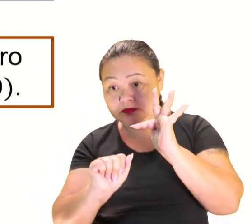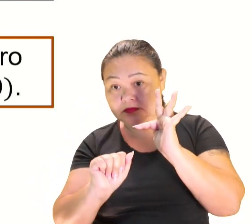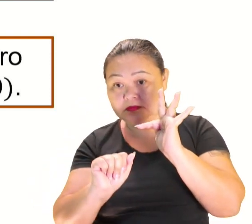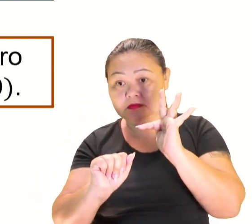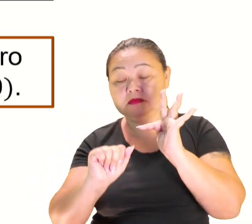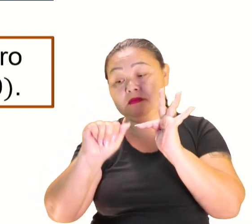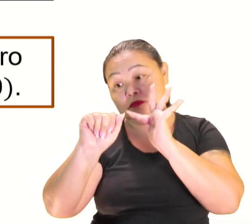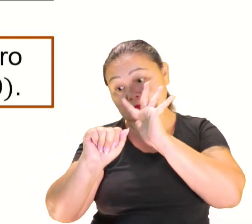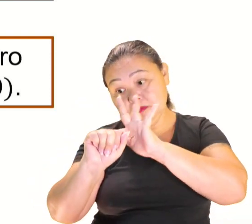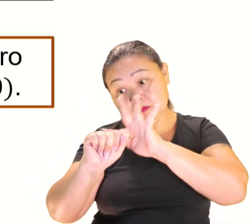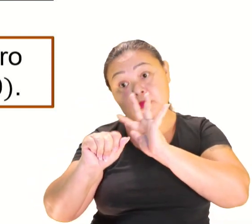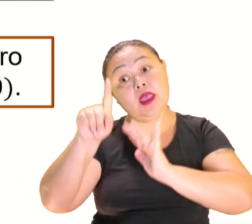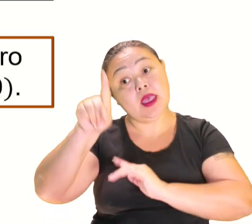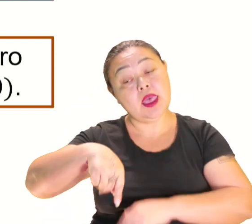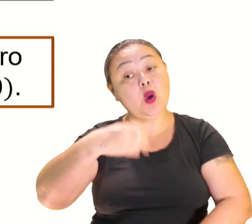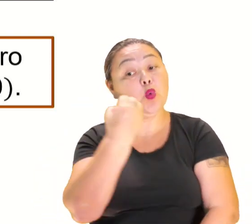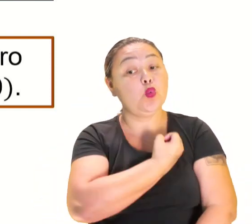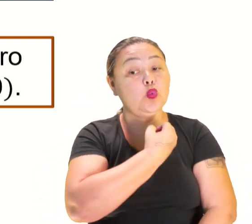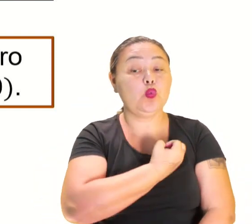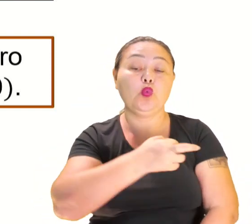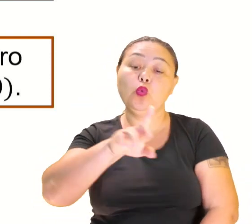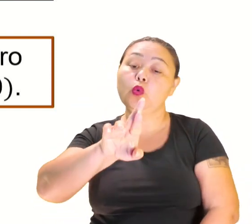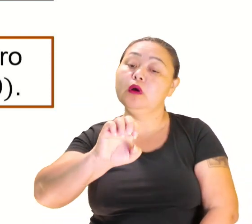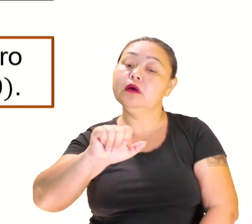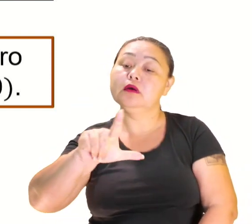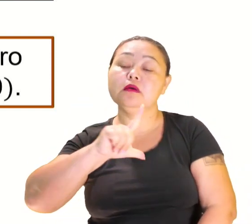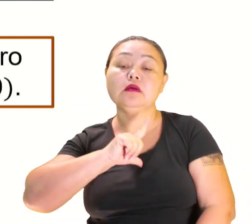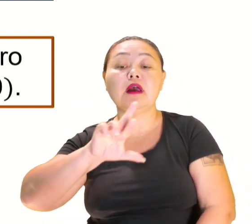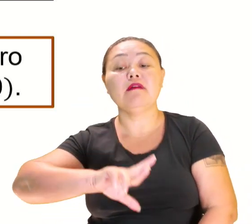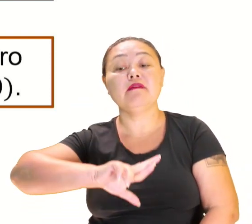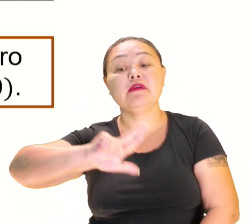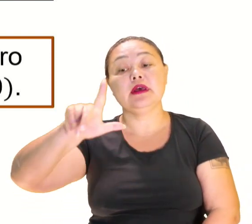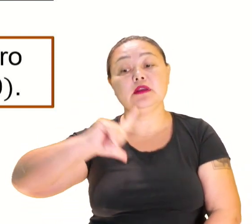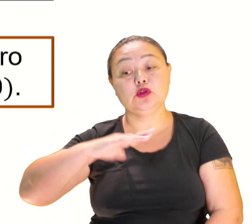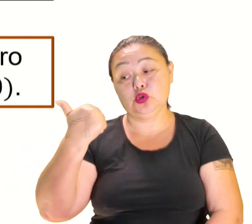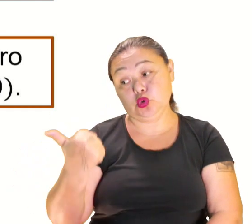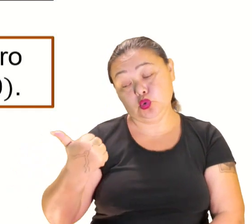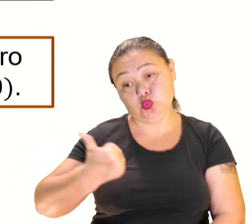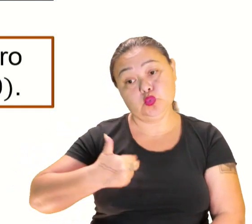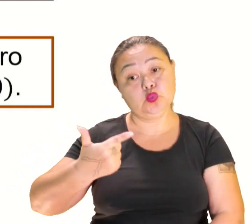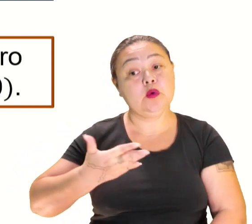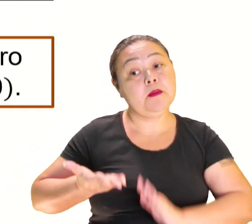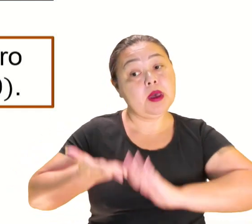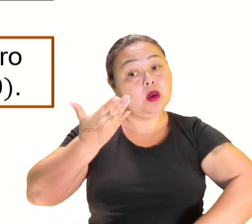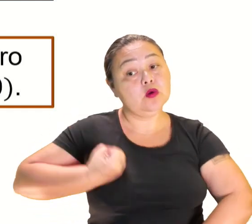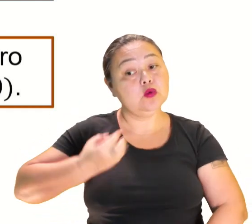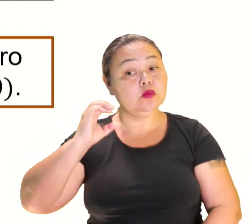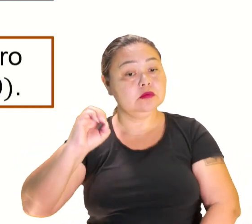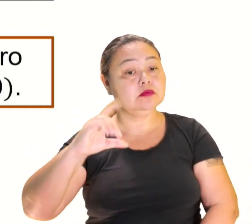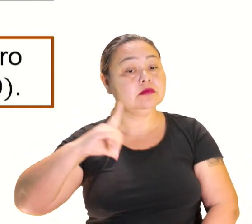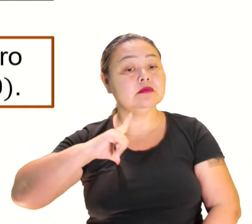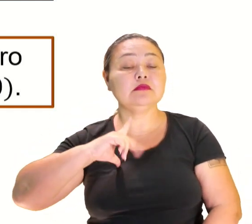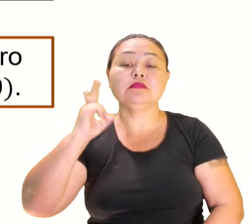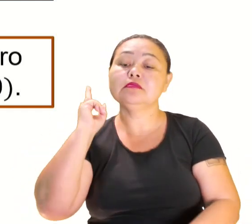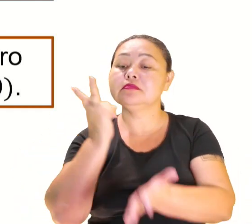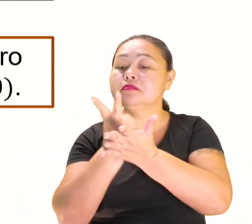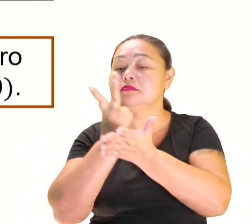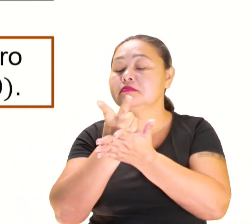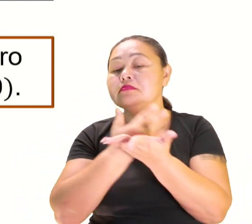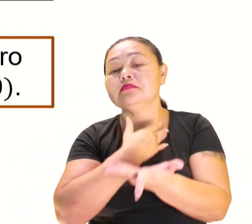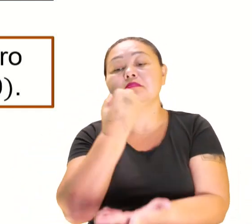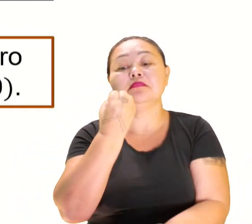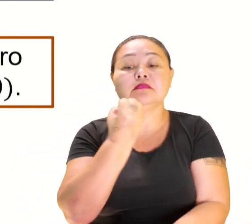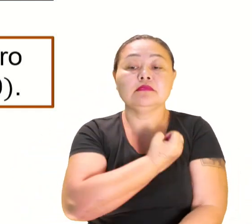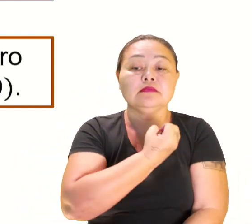número? Real, diferente de 1 e maior do que 0. E na parte do valor numérico, sempre do mesmo jeito, né? A